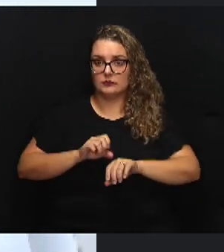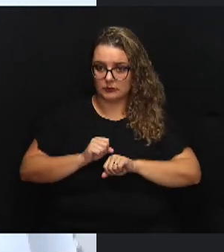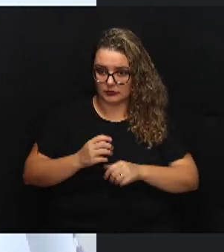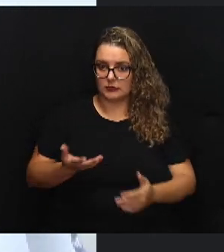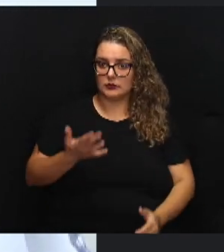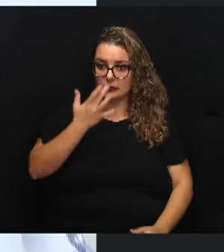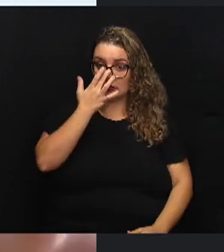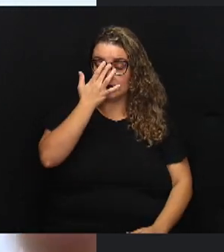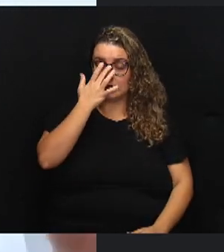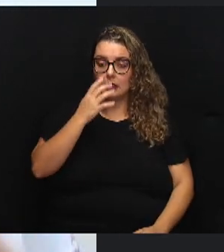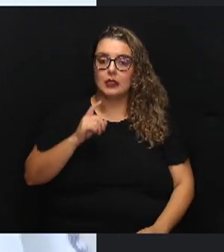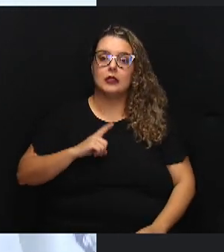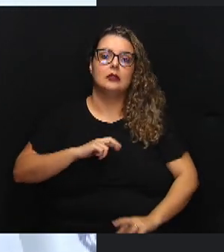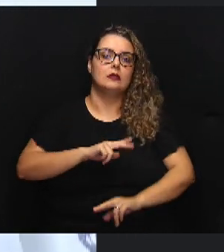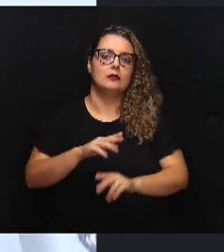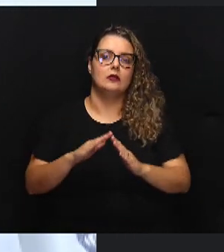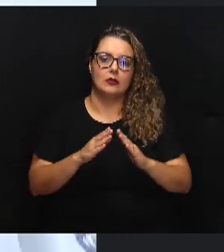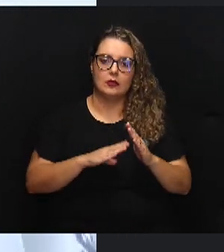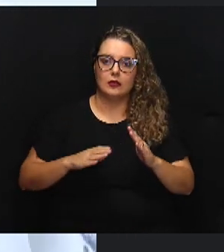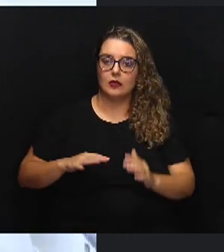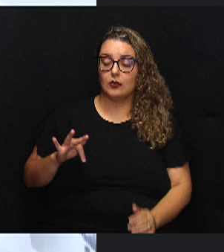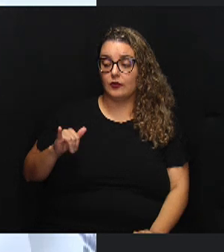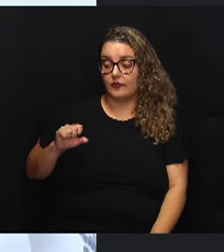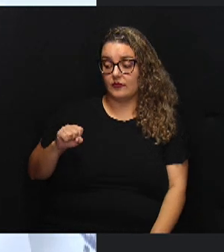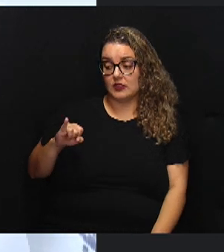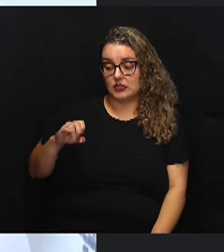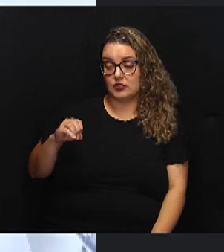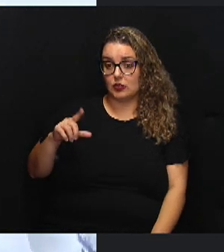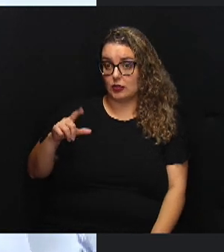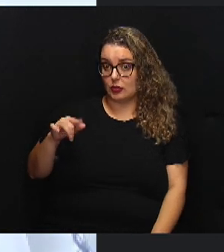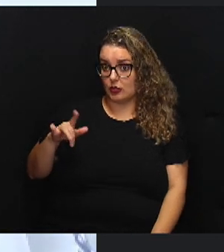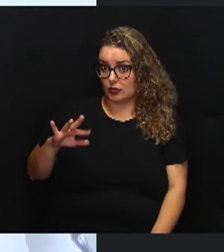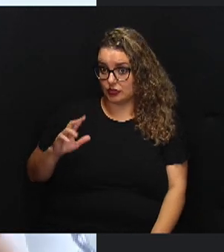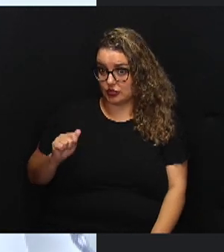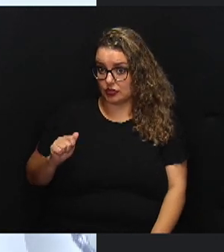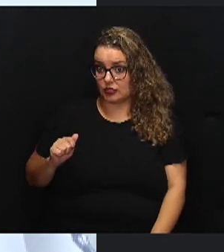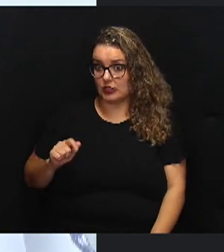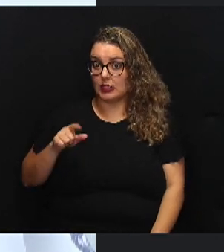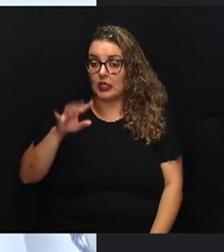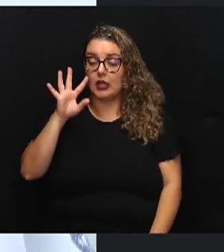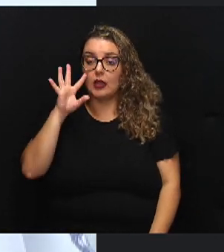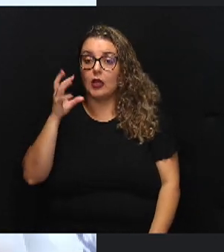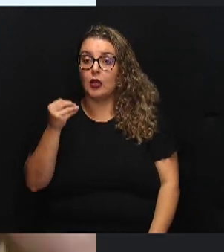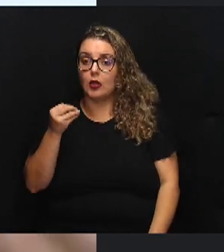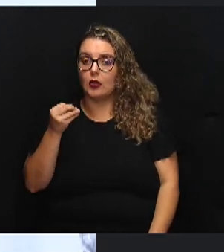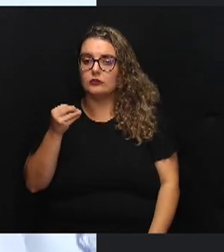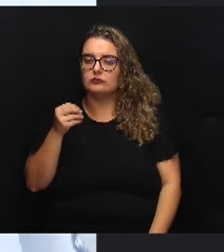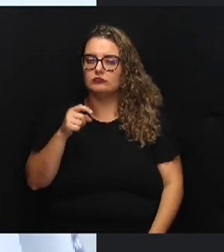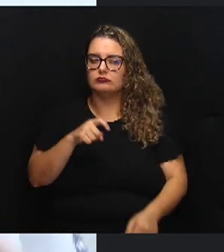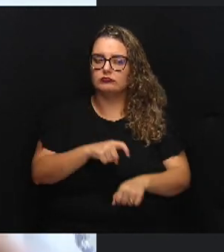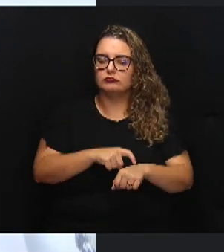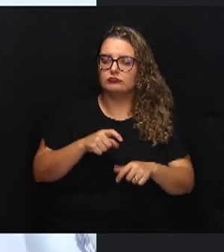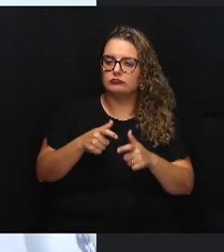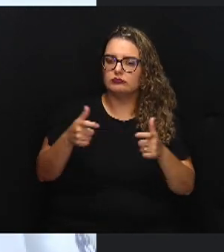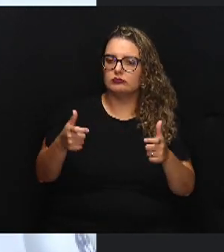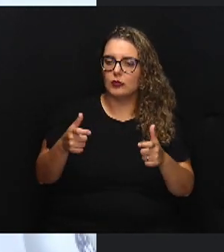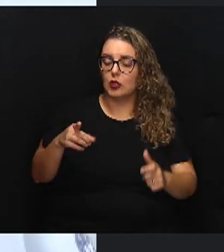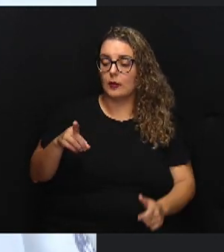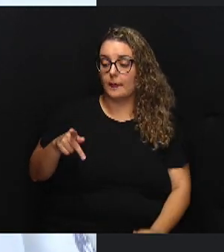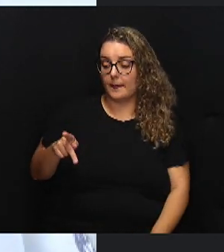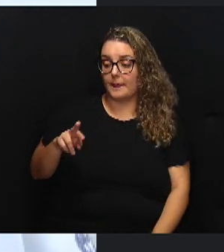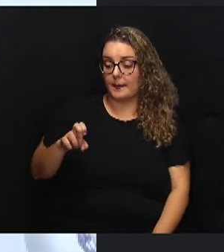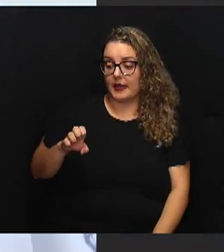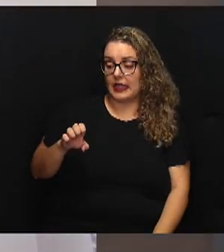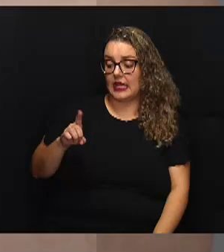situações clínicas ou até fisiológicas que são conhecidas como situações de maior predisposição